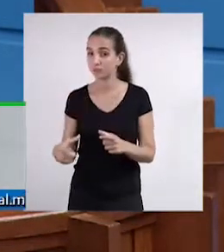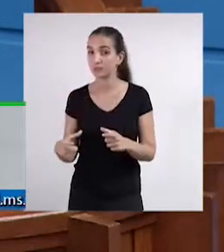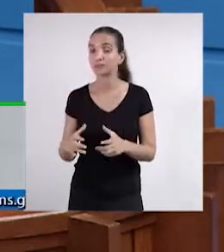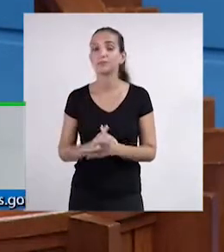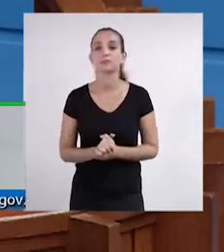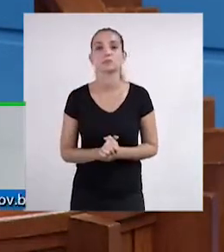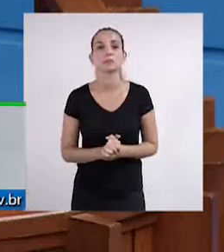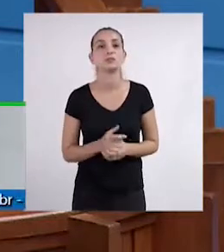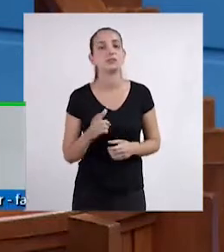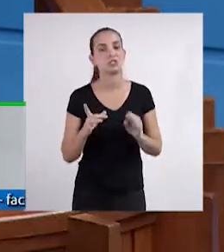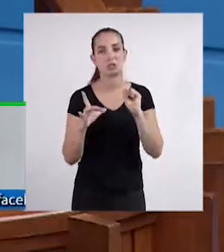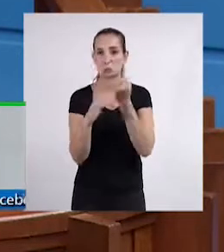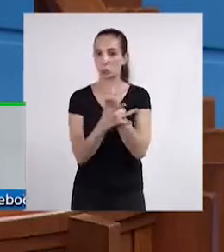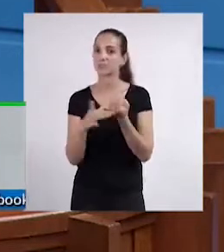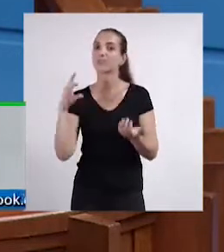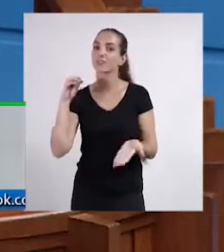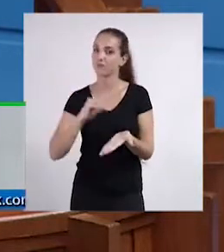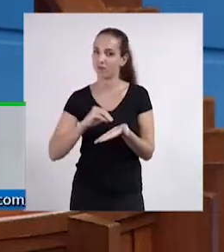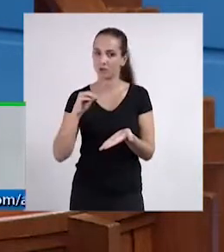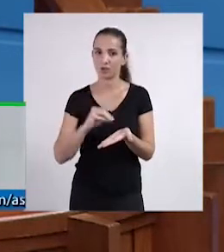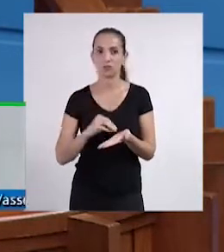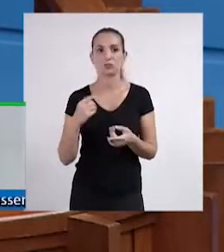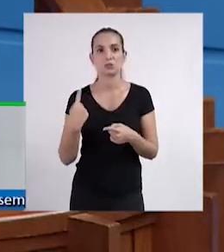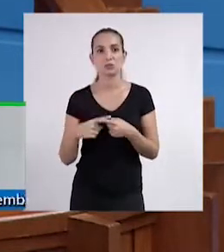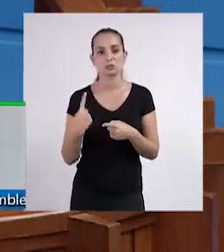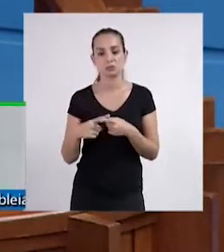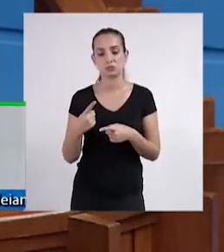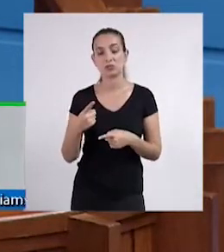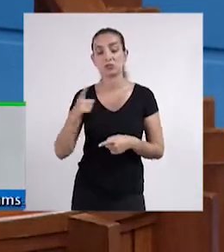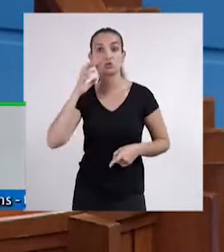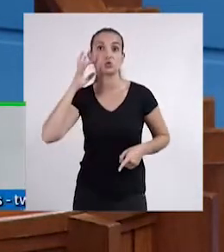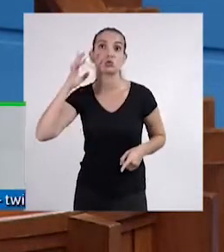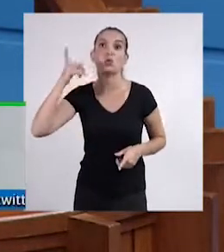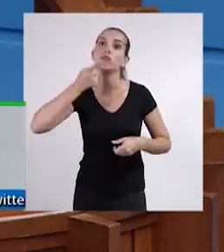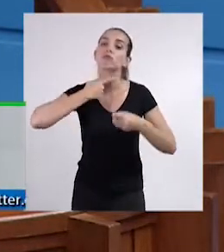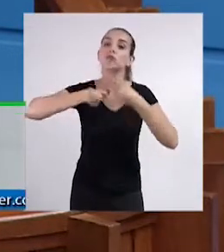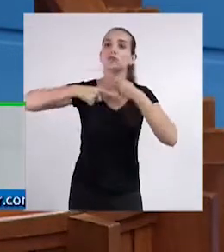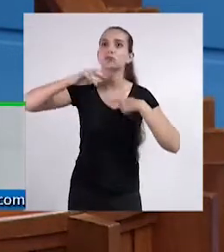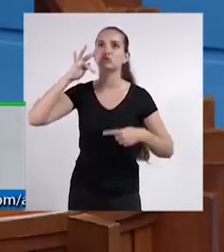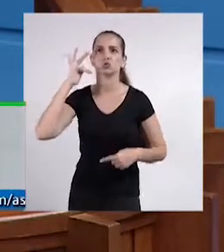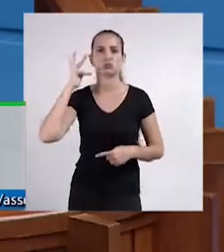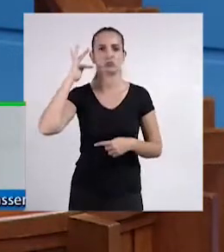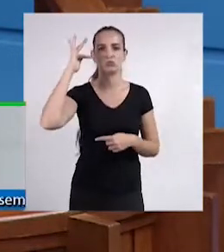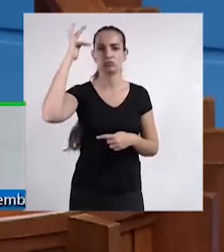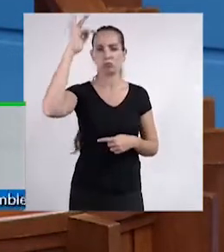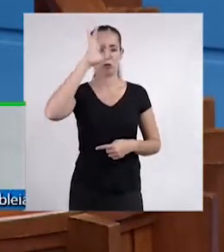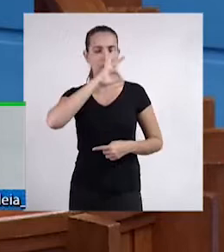se submetiam a isso por causa do sonho de se